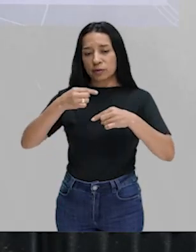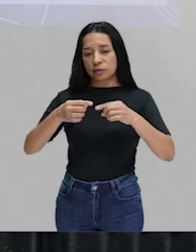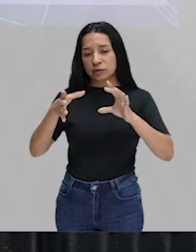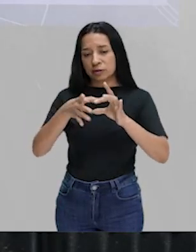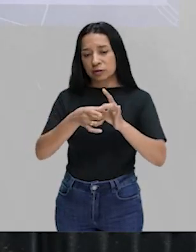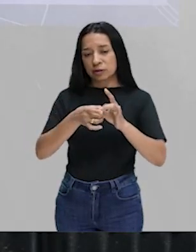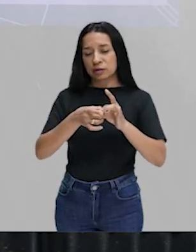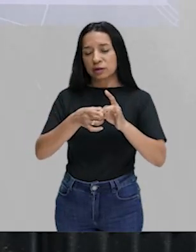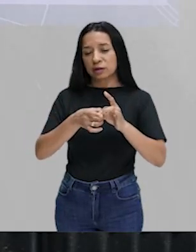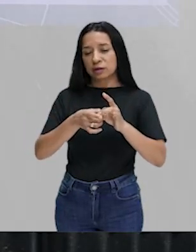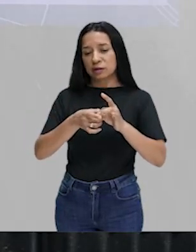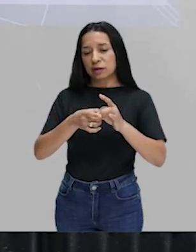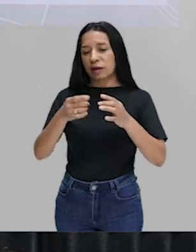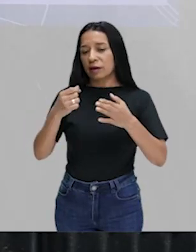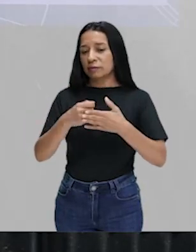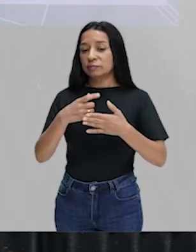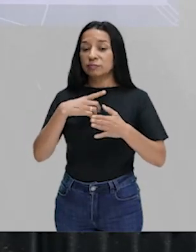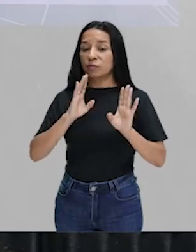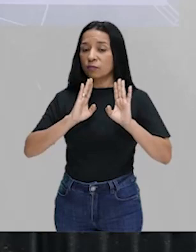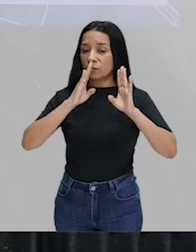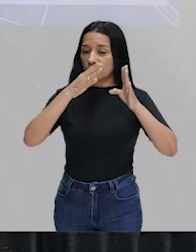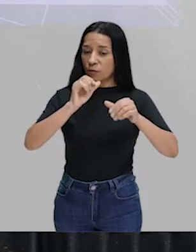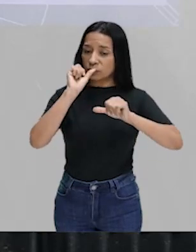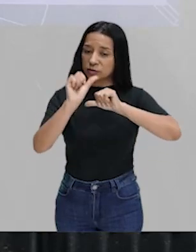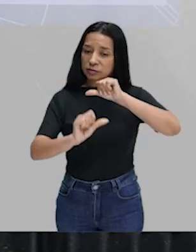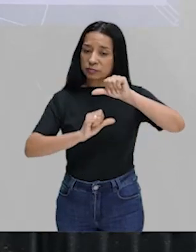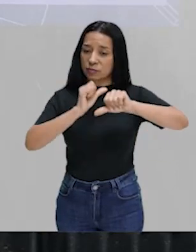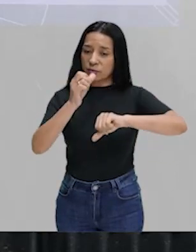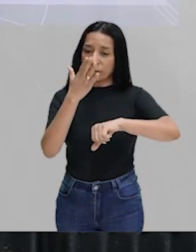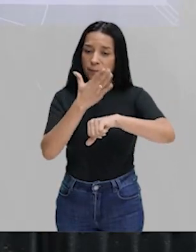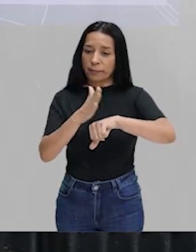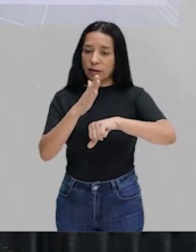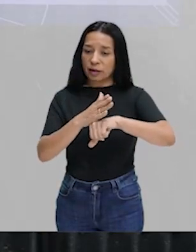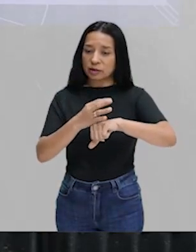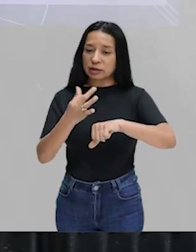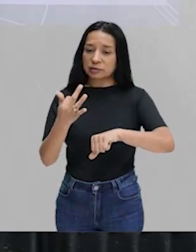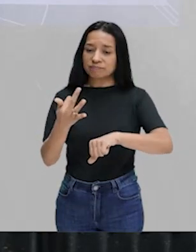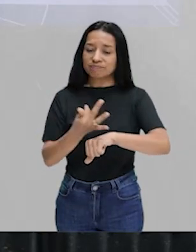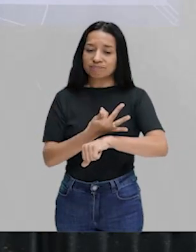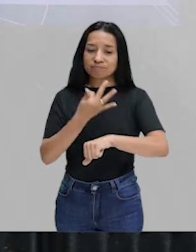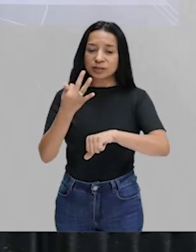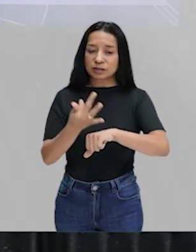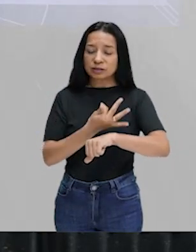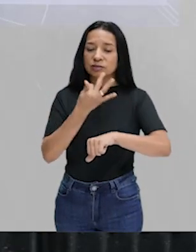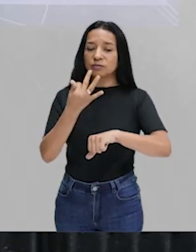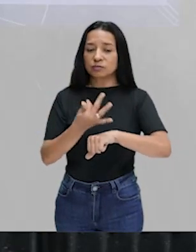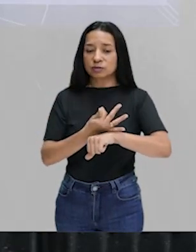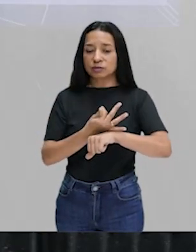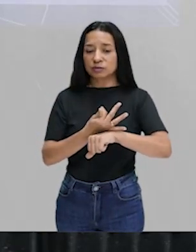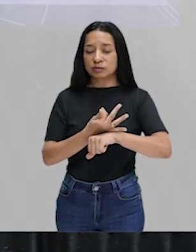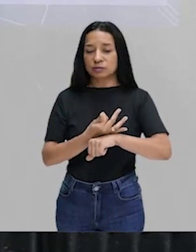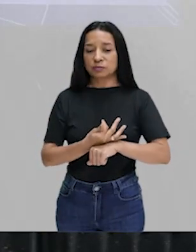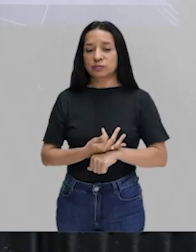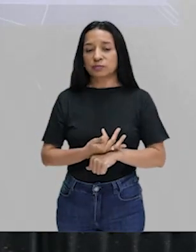tornar-se um exercício de resistência artística frente ao panorama político vivido no país. Então, quando você canta uma